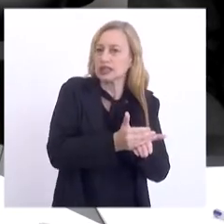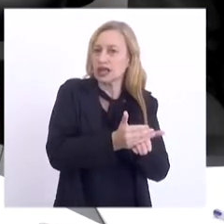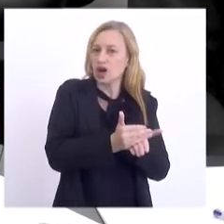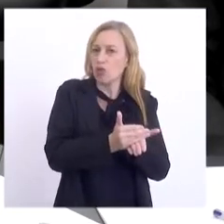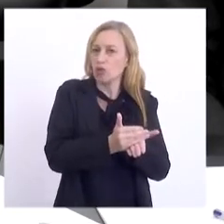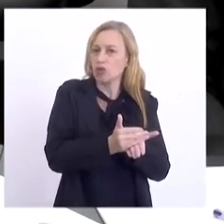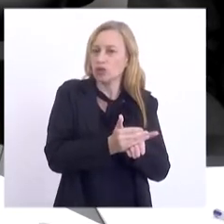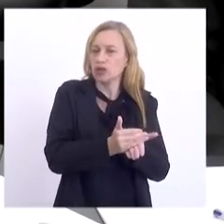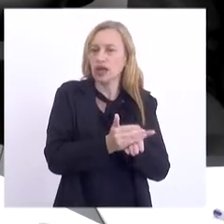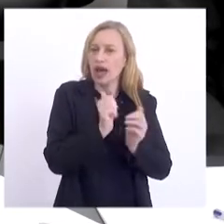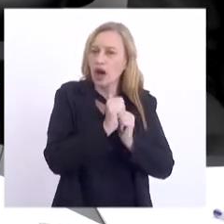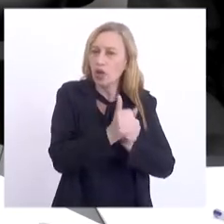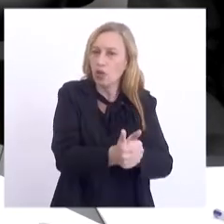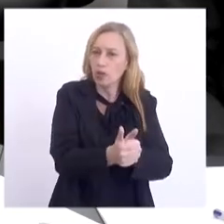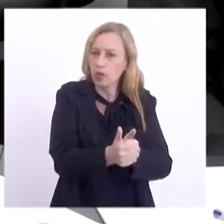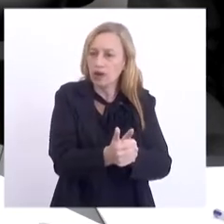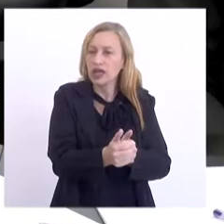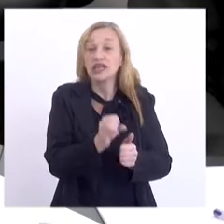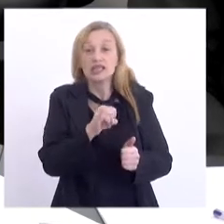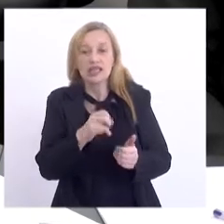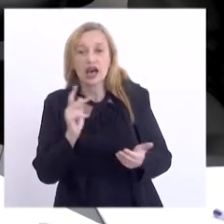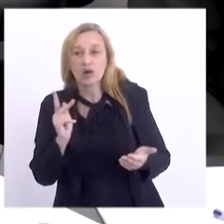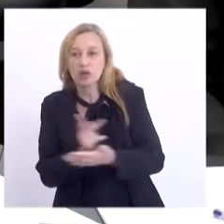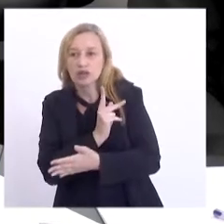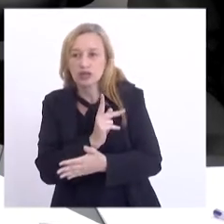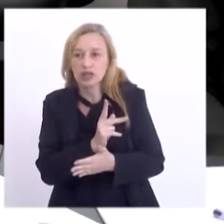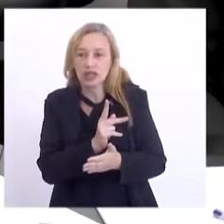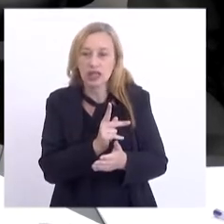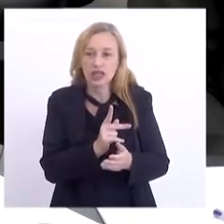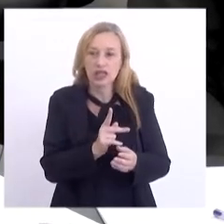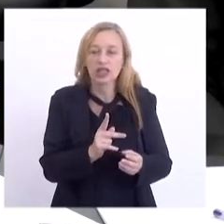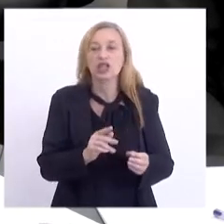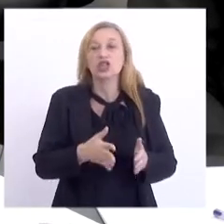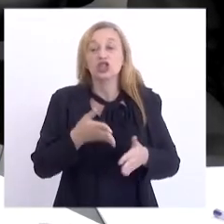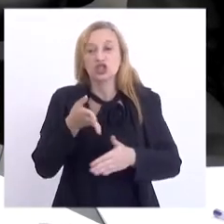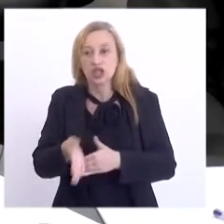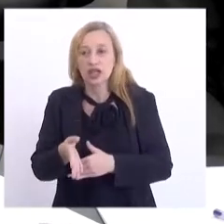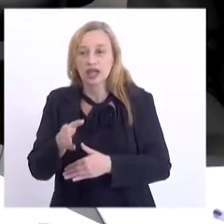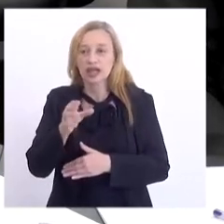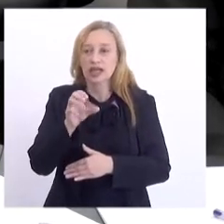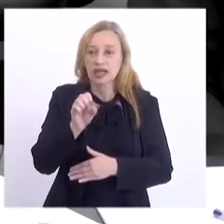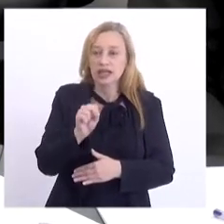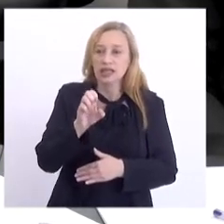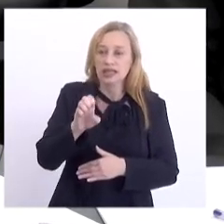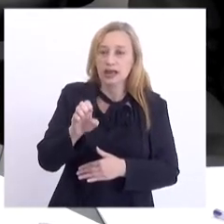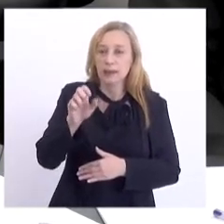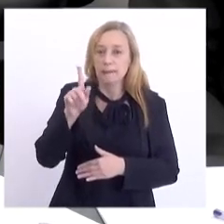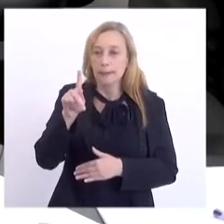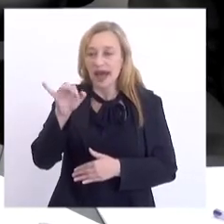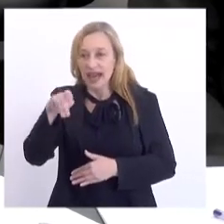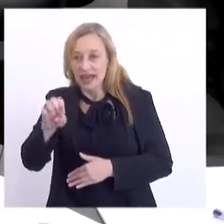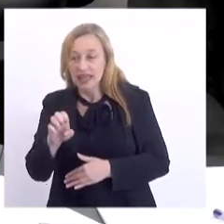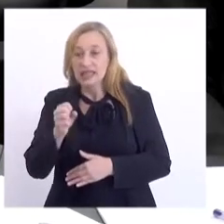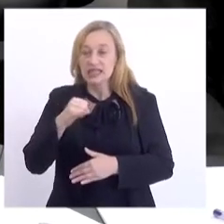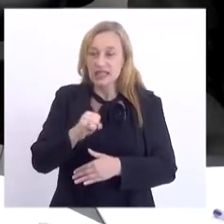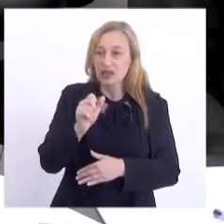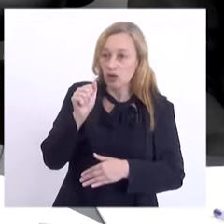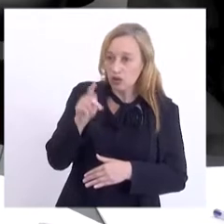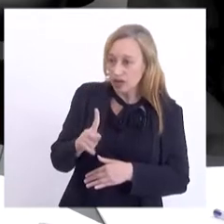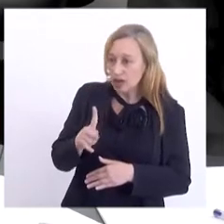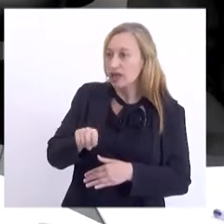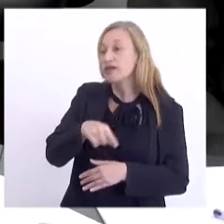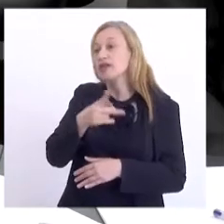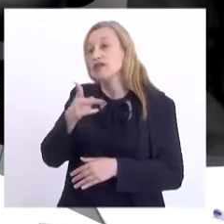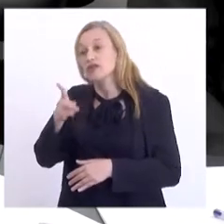isso é acompanhado esse isso acontece isso passa pela Seplag se isso tá ok isso passa